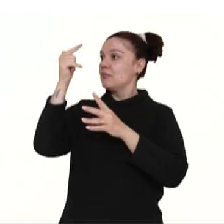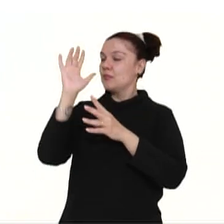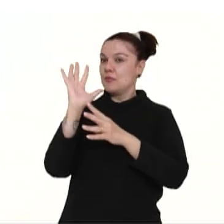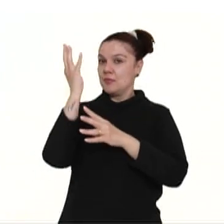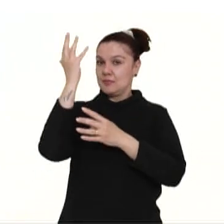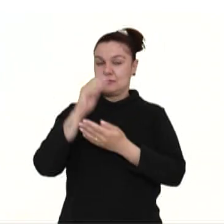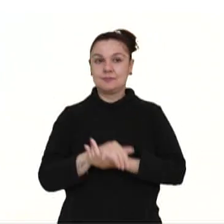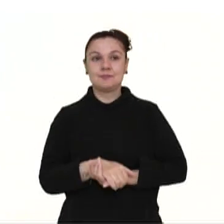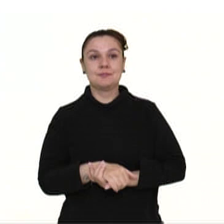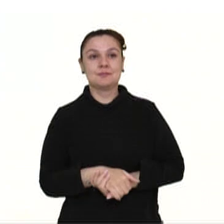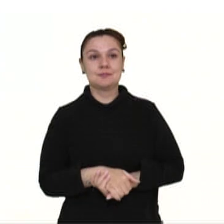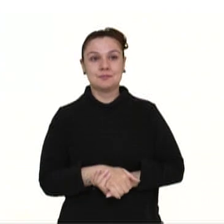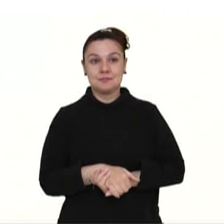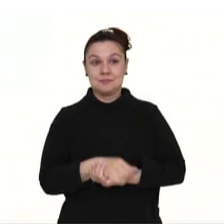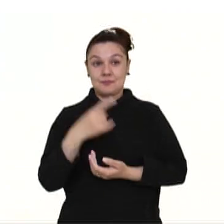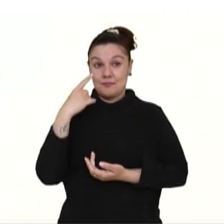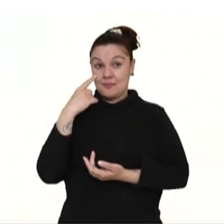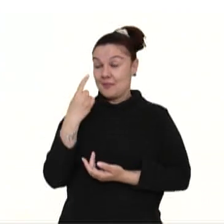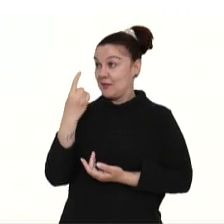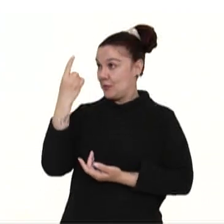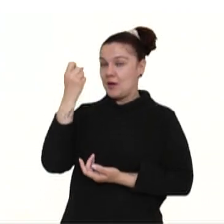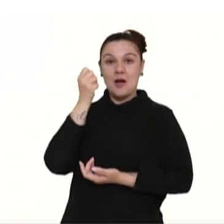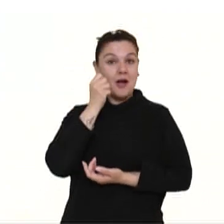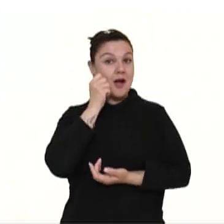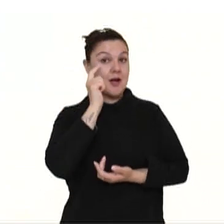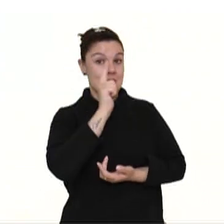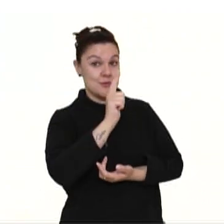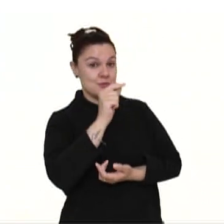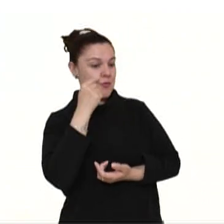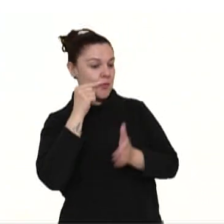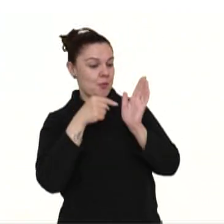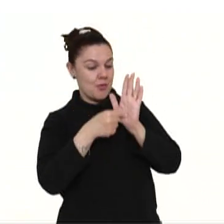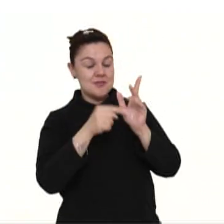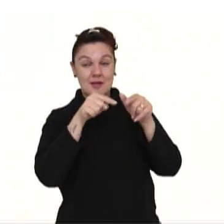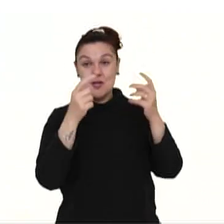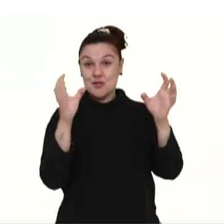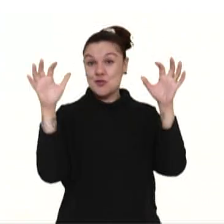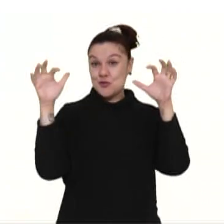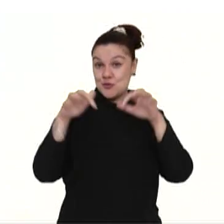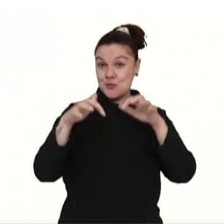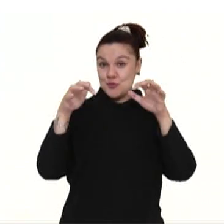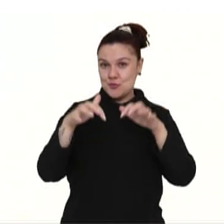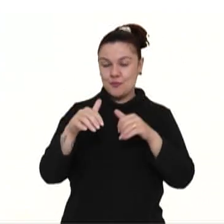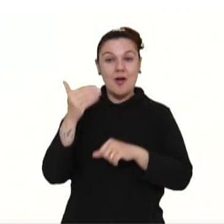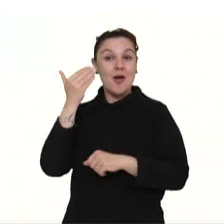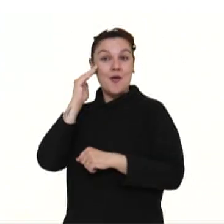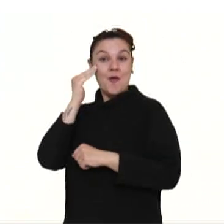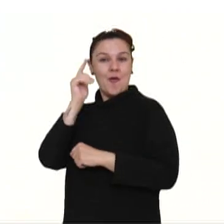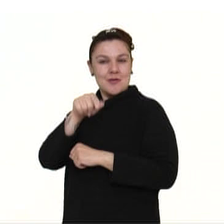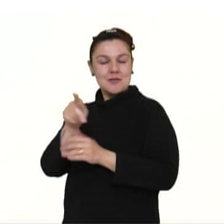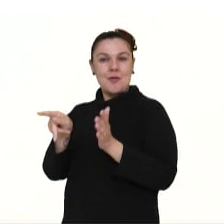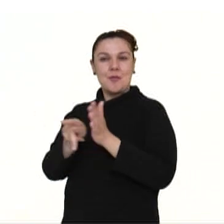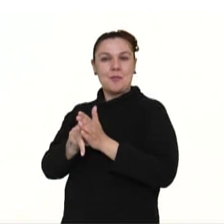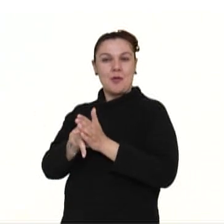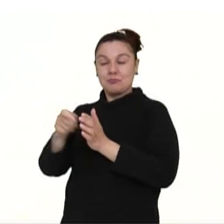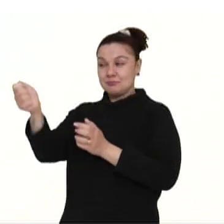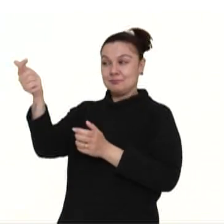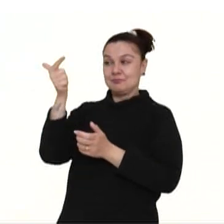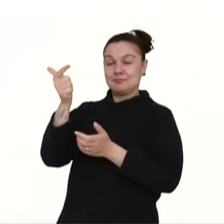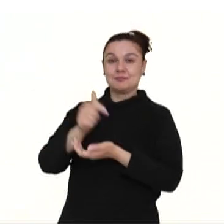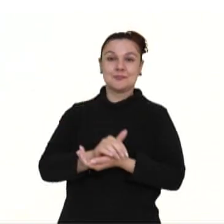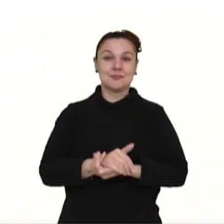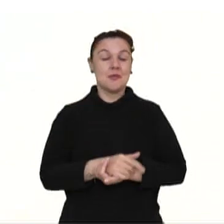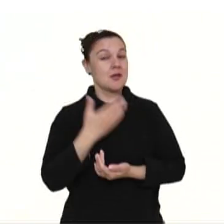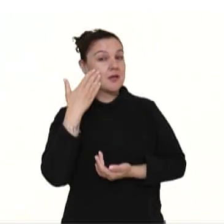da reversibilidade. Temos o galinho azul para indicar o tempo chuvoso e o galinho rosa para indicar o tempo